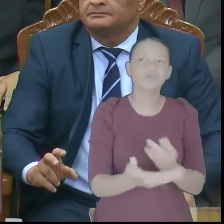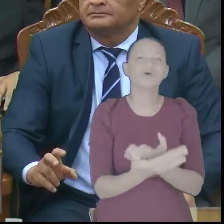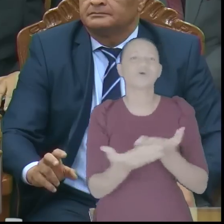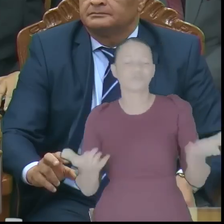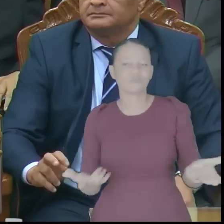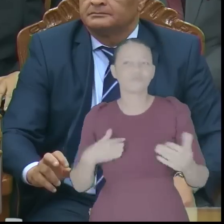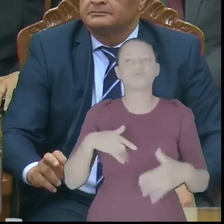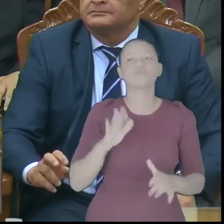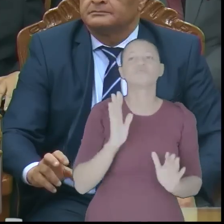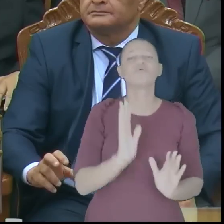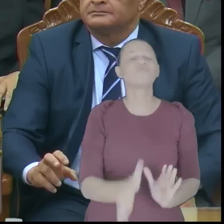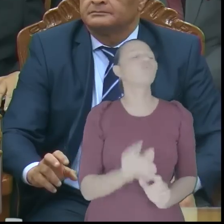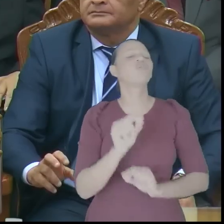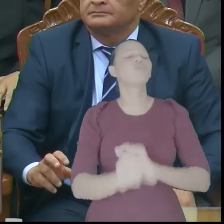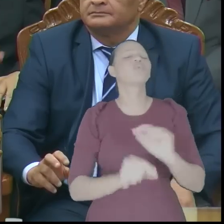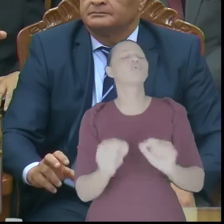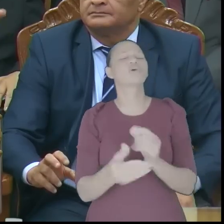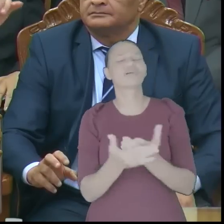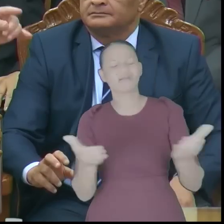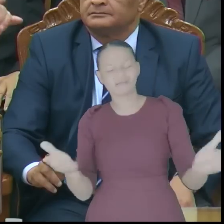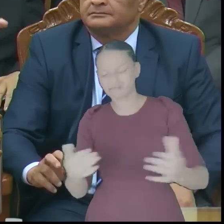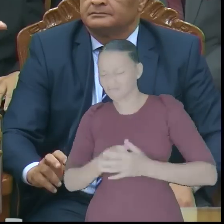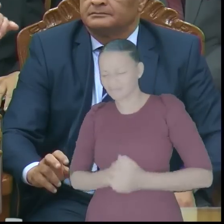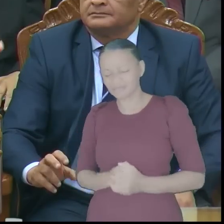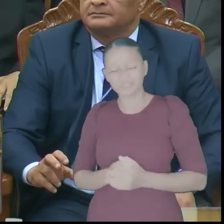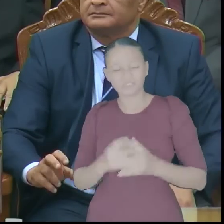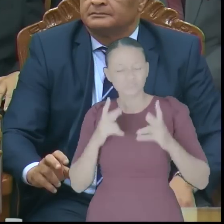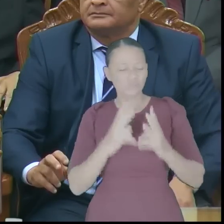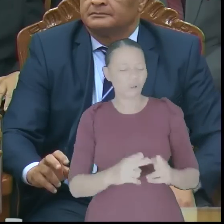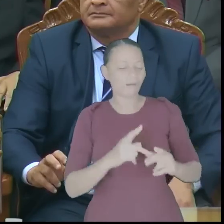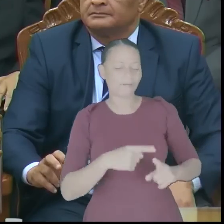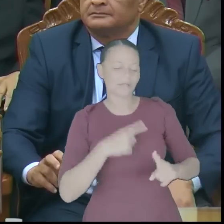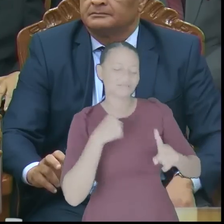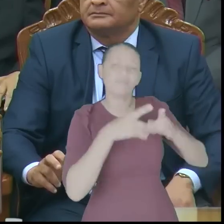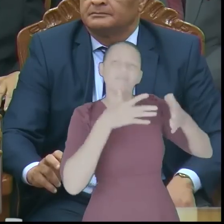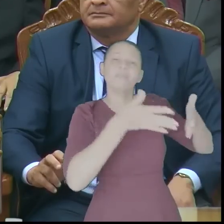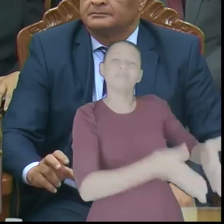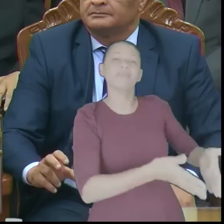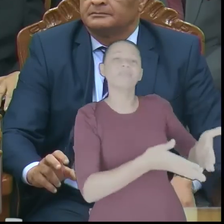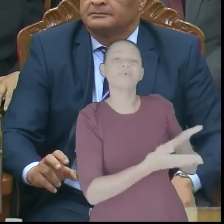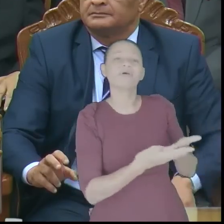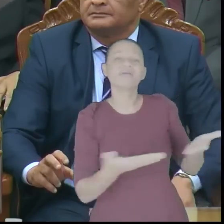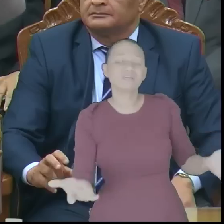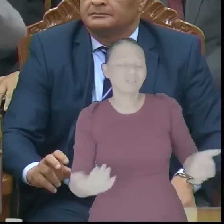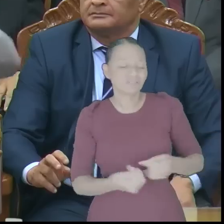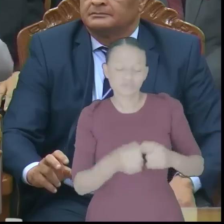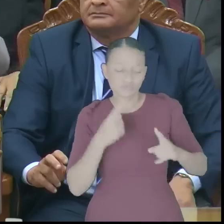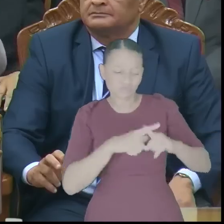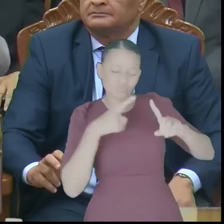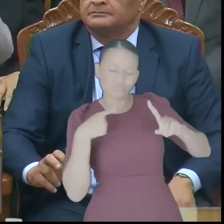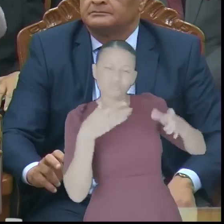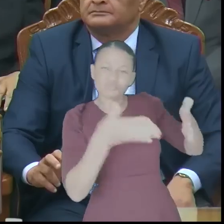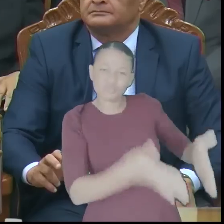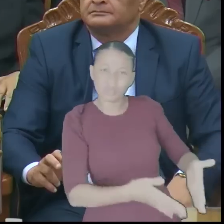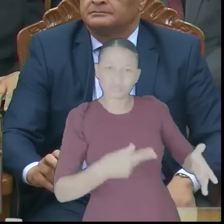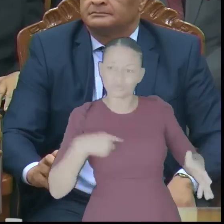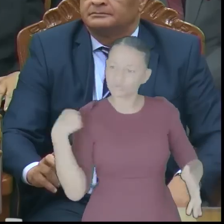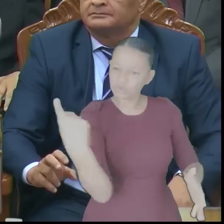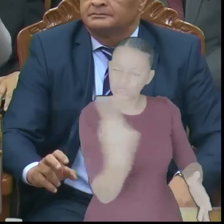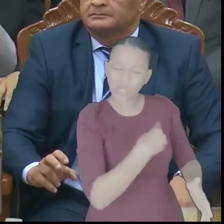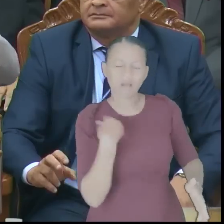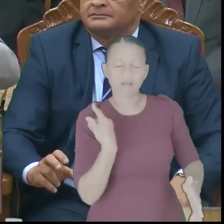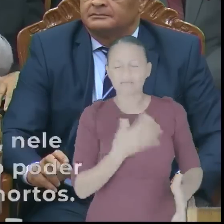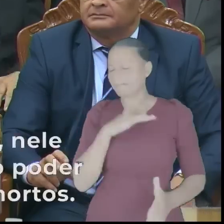com Cristo, diz Paulo. Paulo escrevendo aos Colossenses 2:12, ele diz que nós fomos sepultados, nós que estávamos mortos